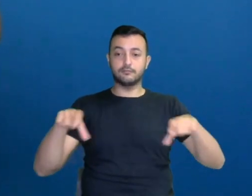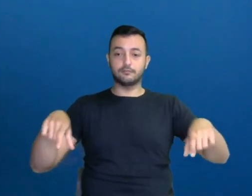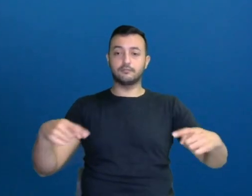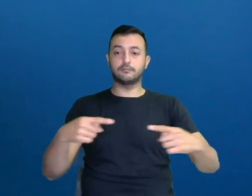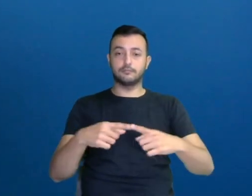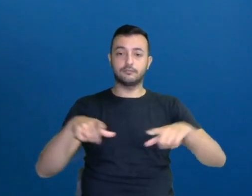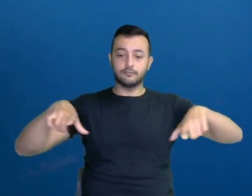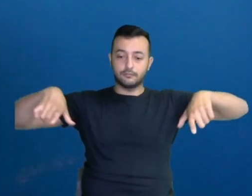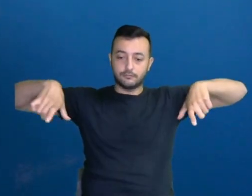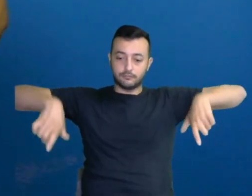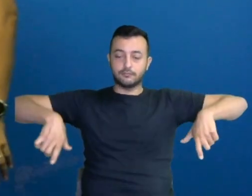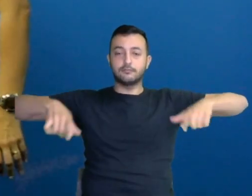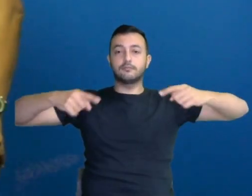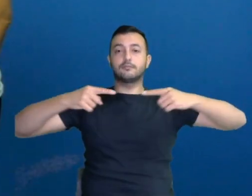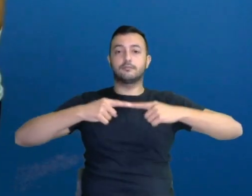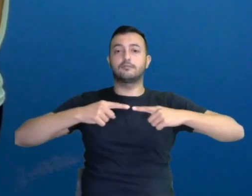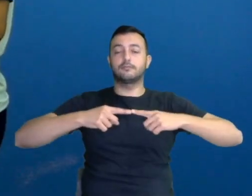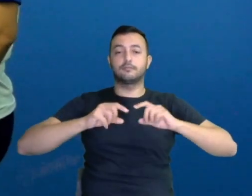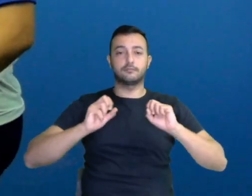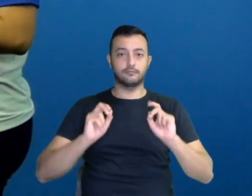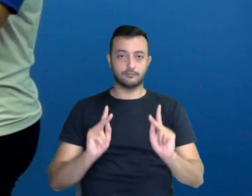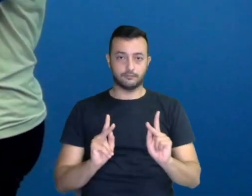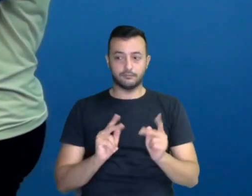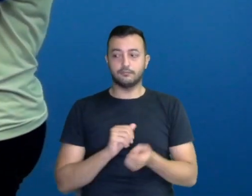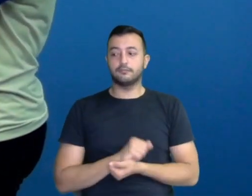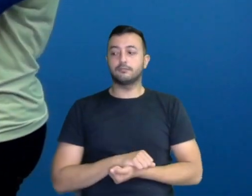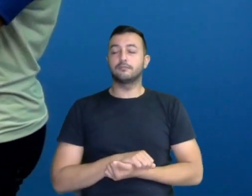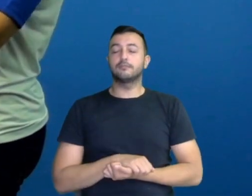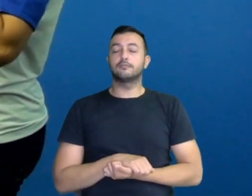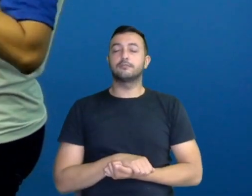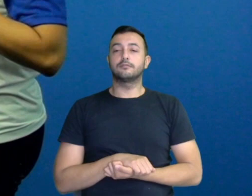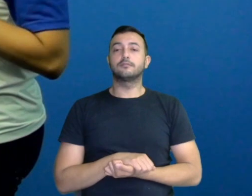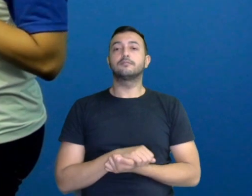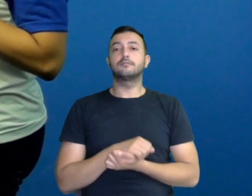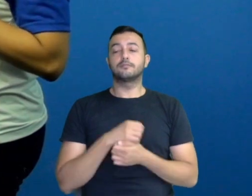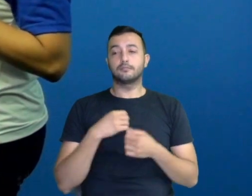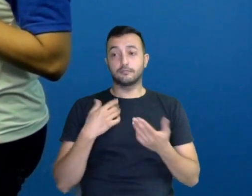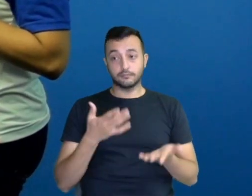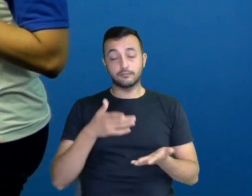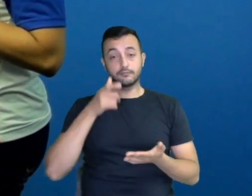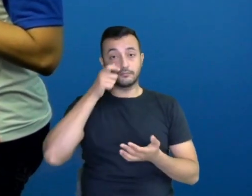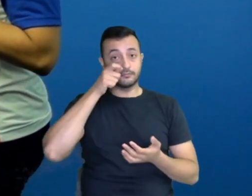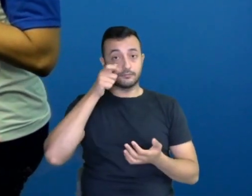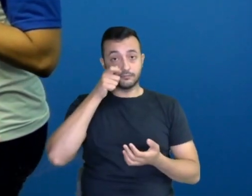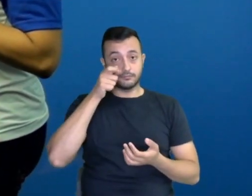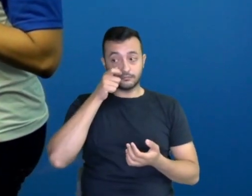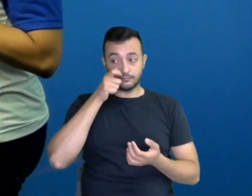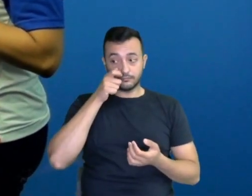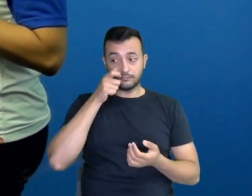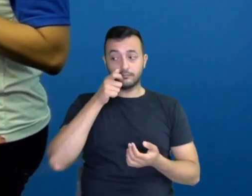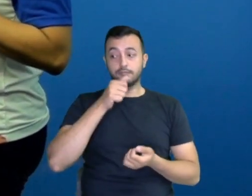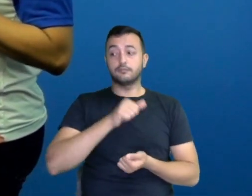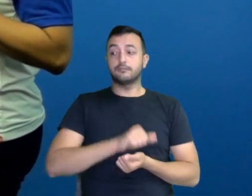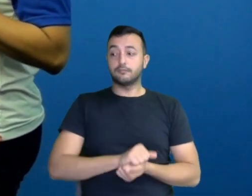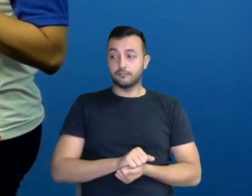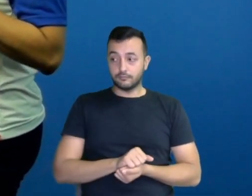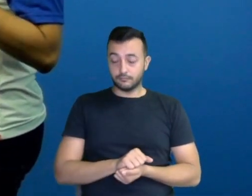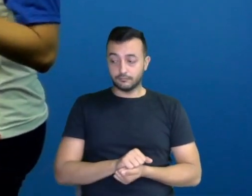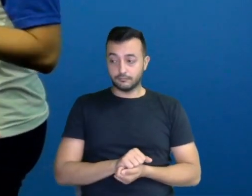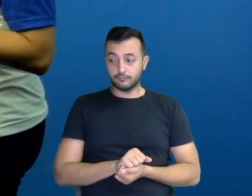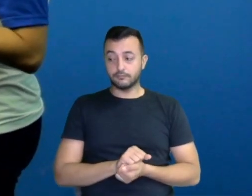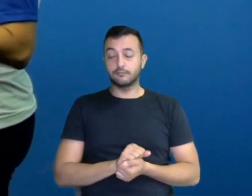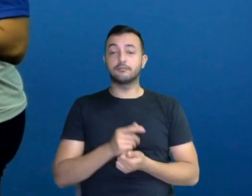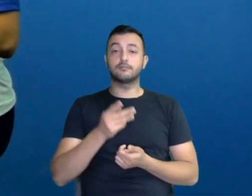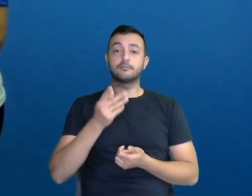várias proporções possíveis, ok? E é interessante que